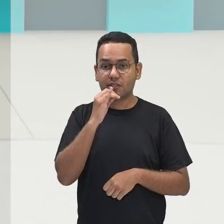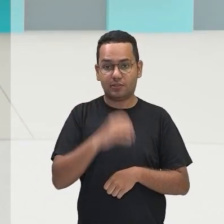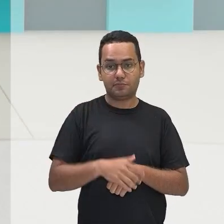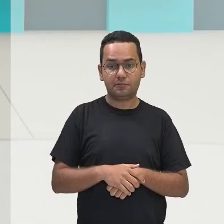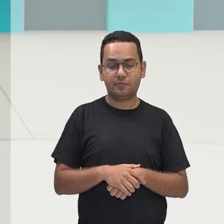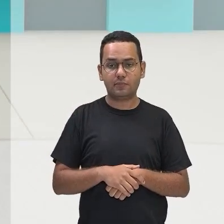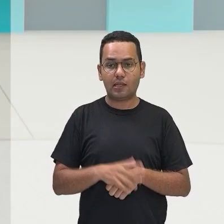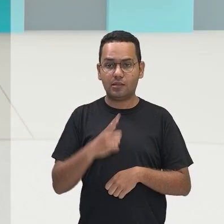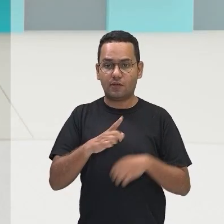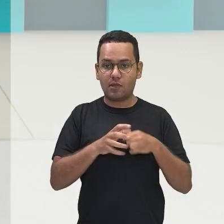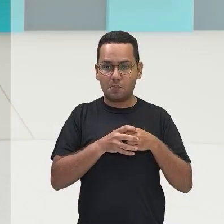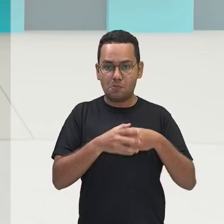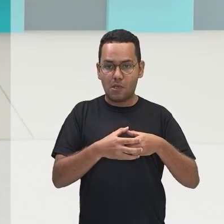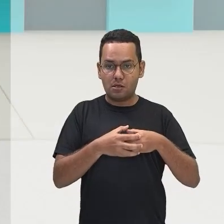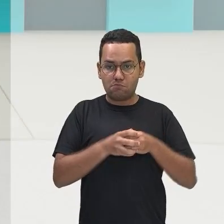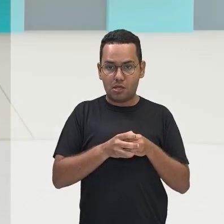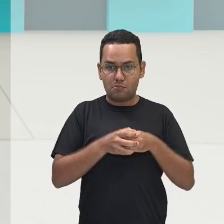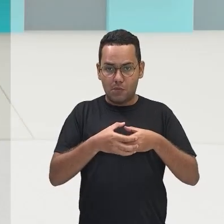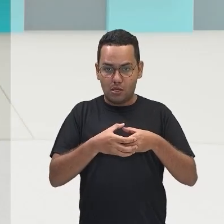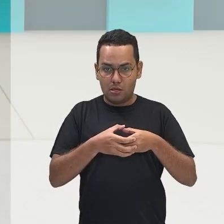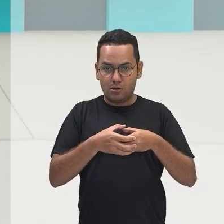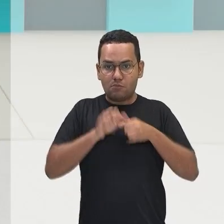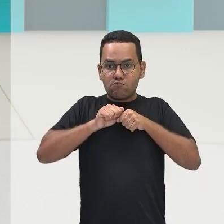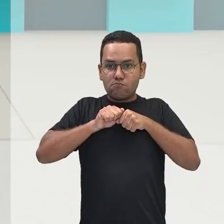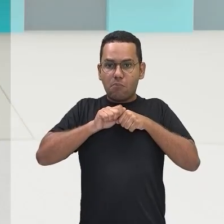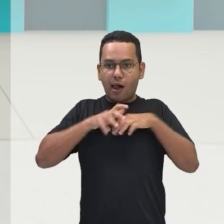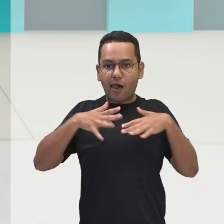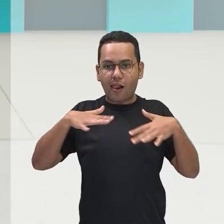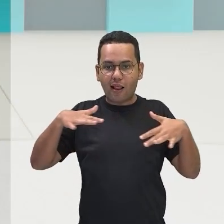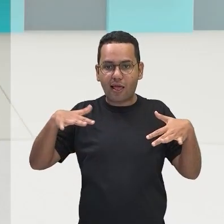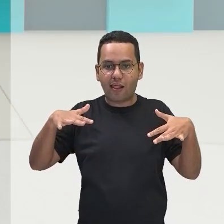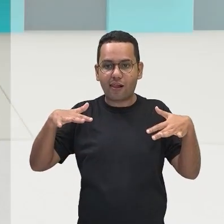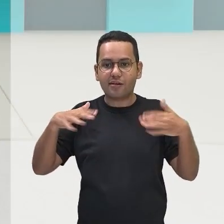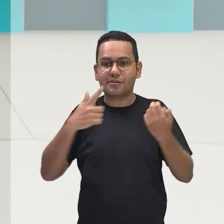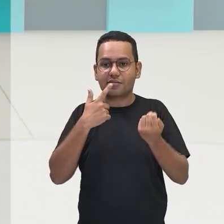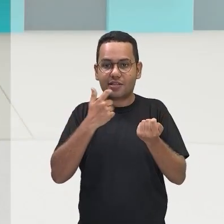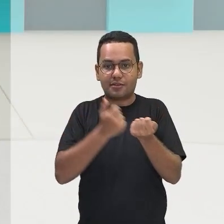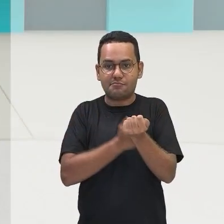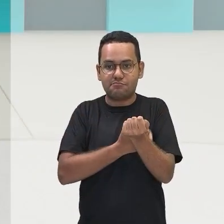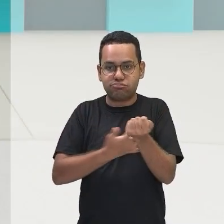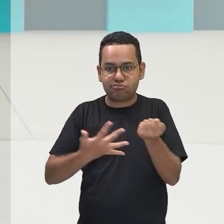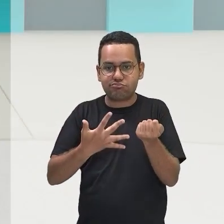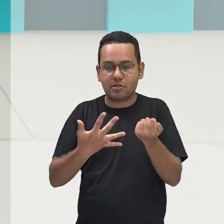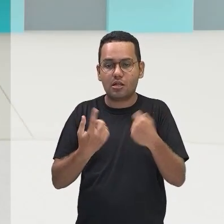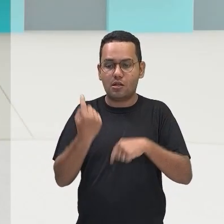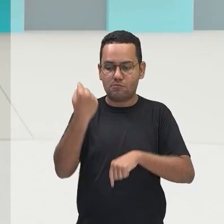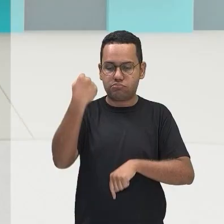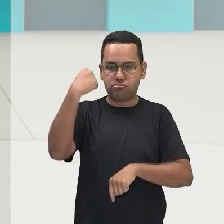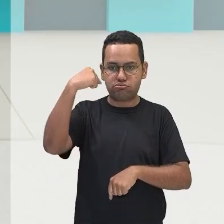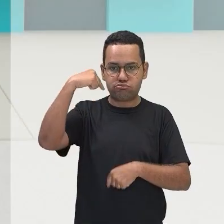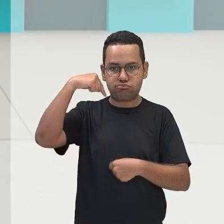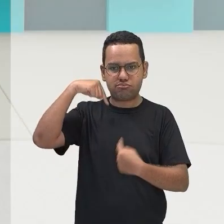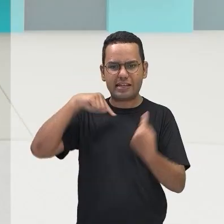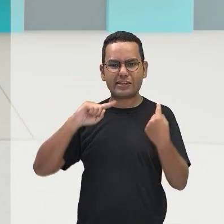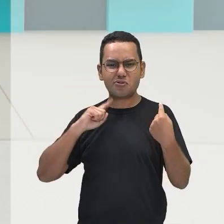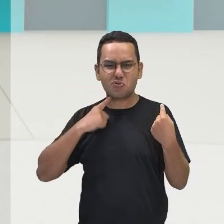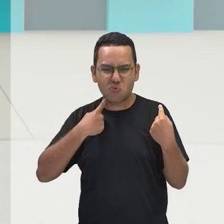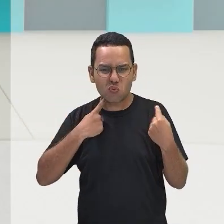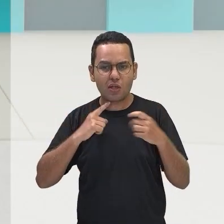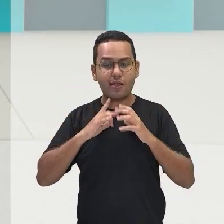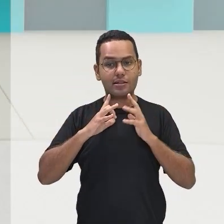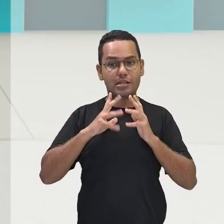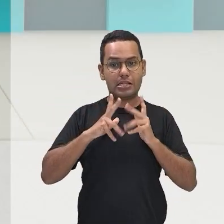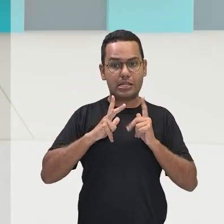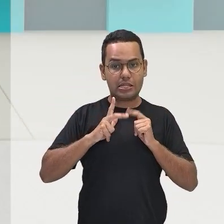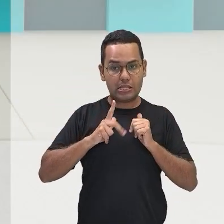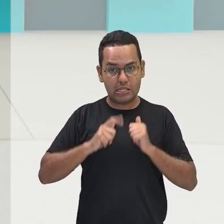seu corpo, né? Jogou, alimentou tudo, aí ele volta com as impurezas, passa, né, por um processo também